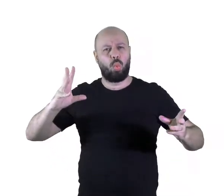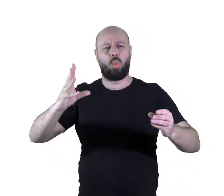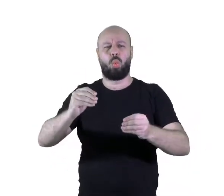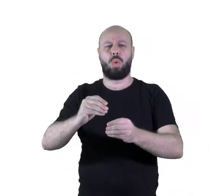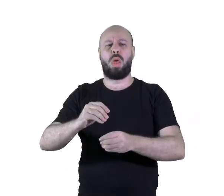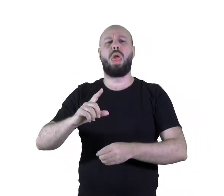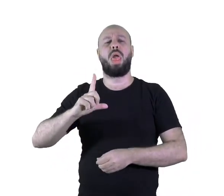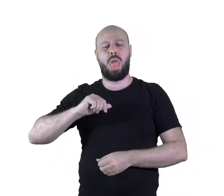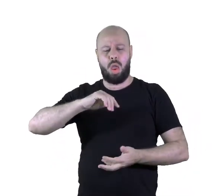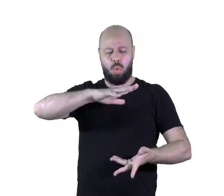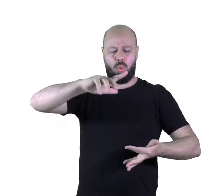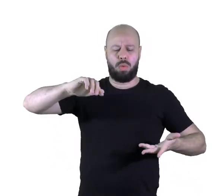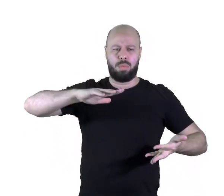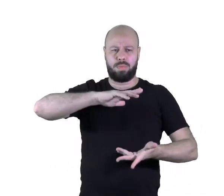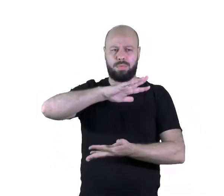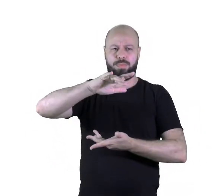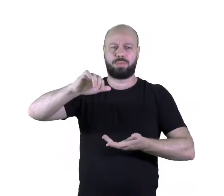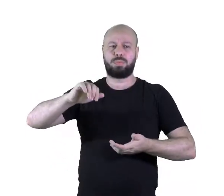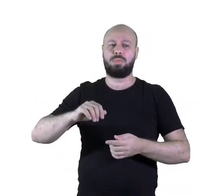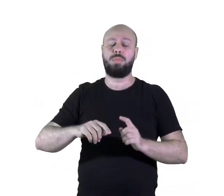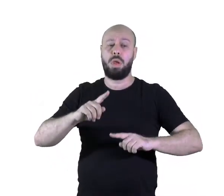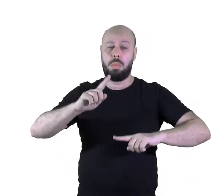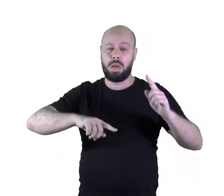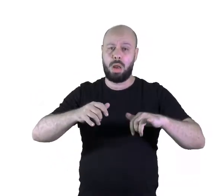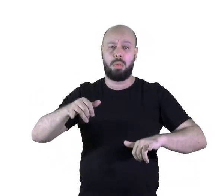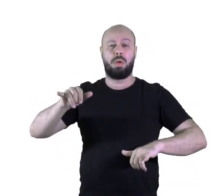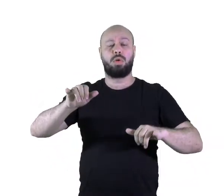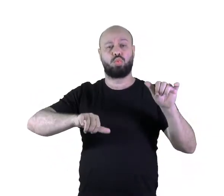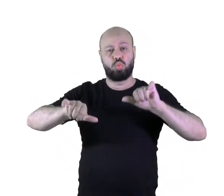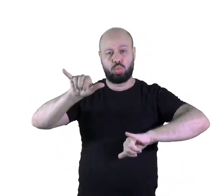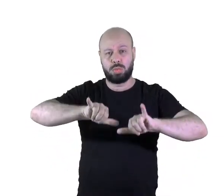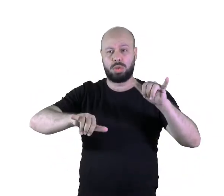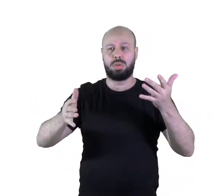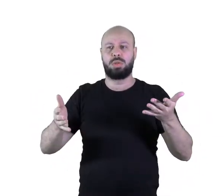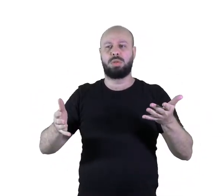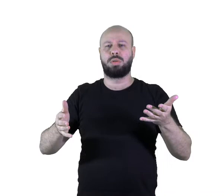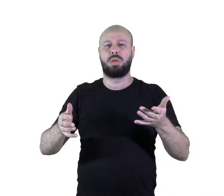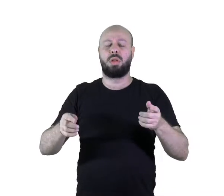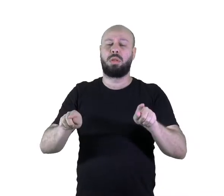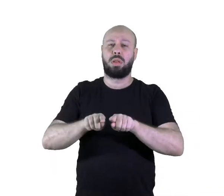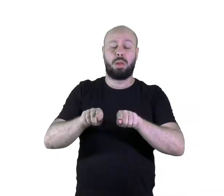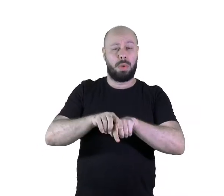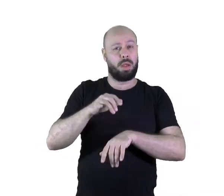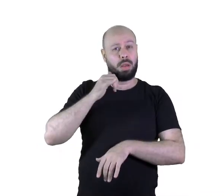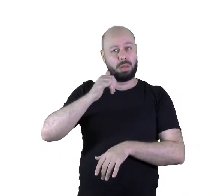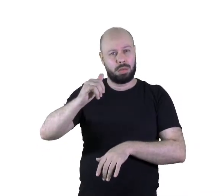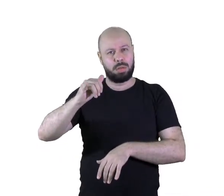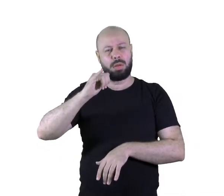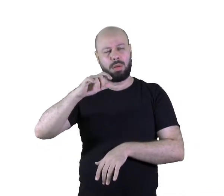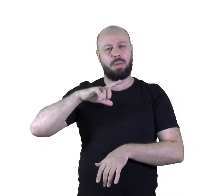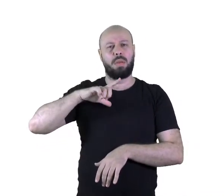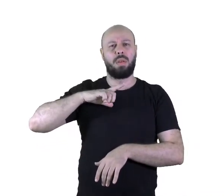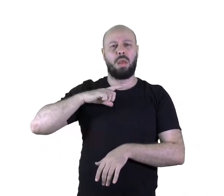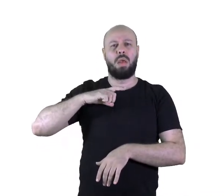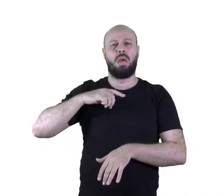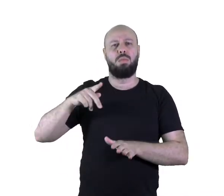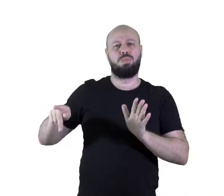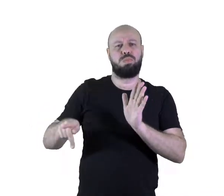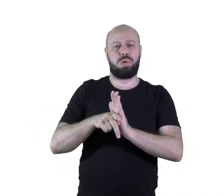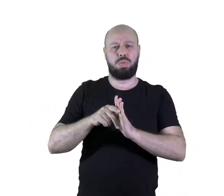tanto coisas materiais, substâncias, como a energia que está